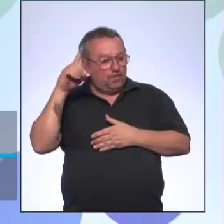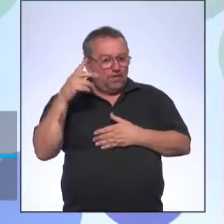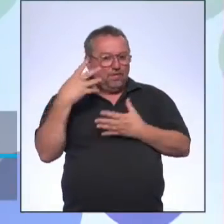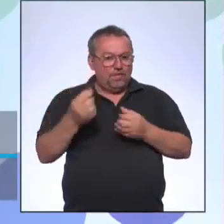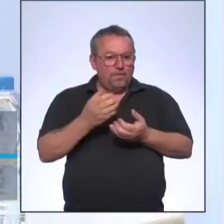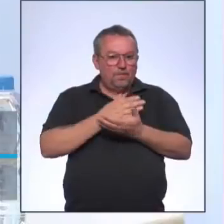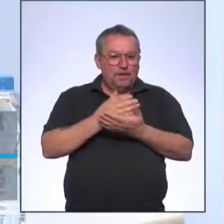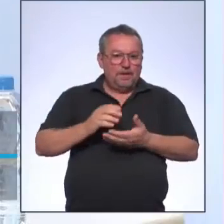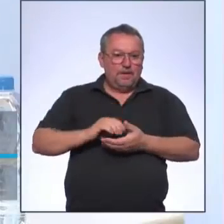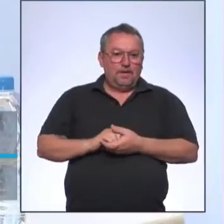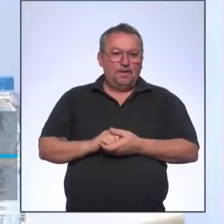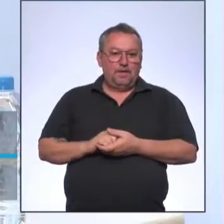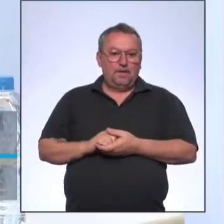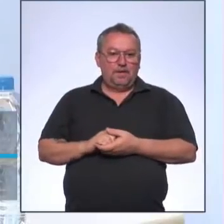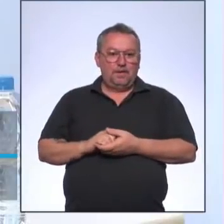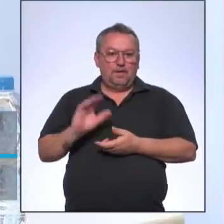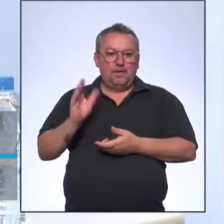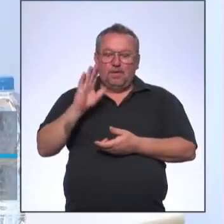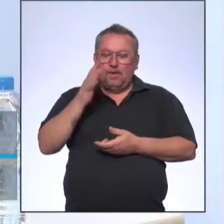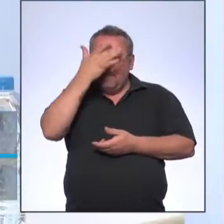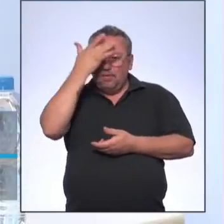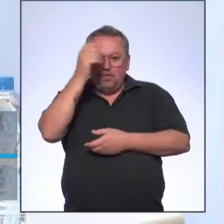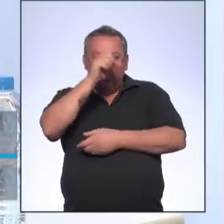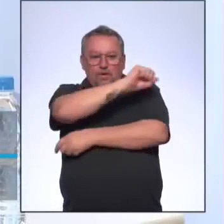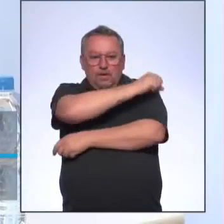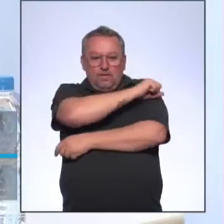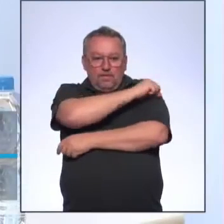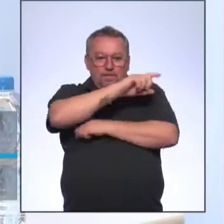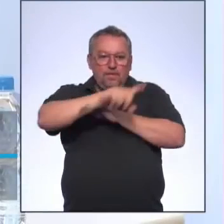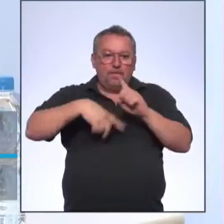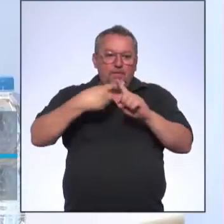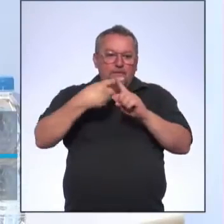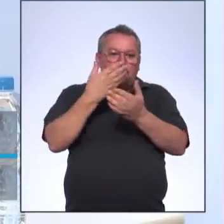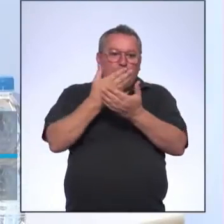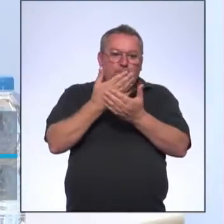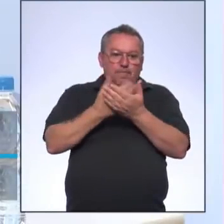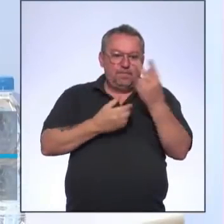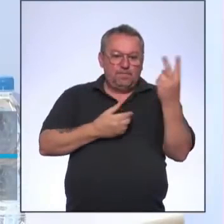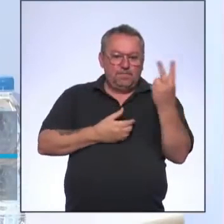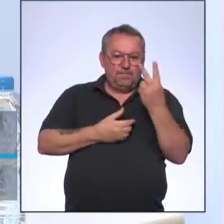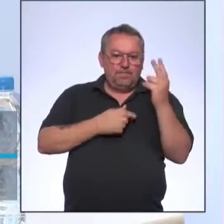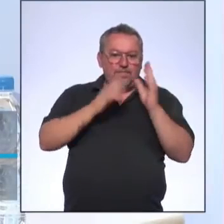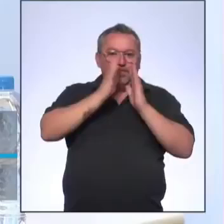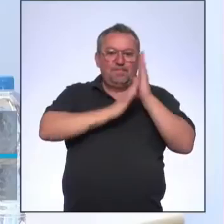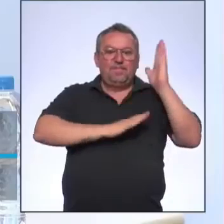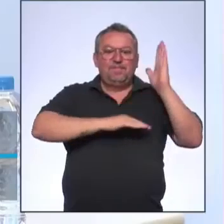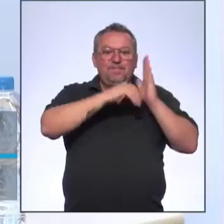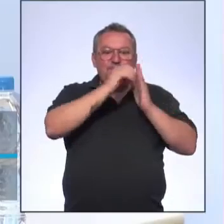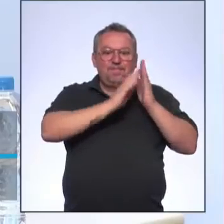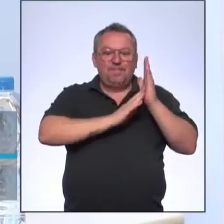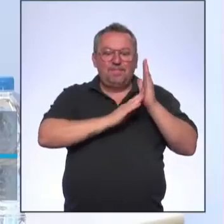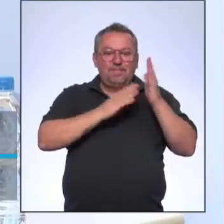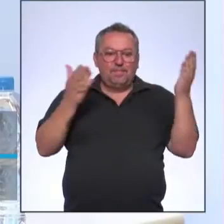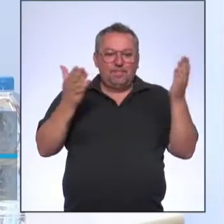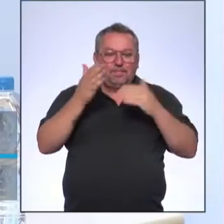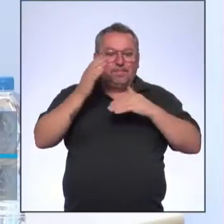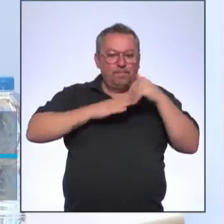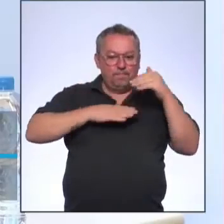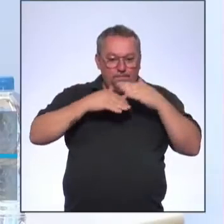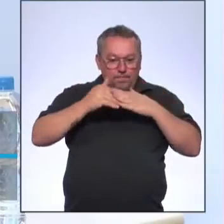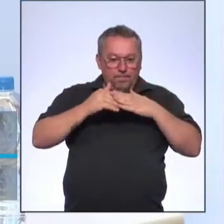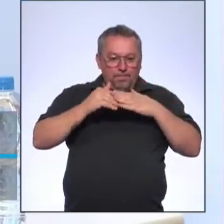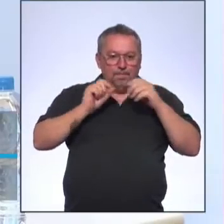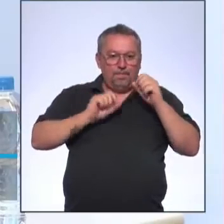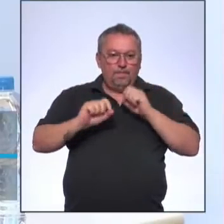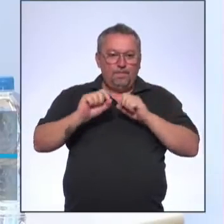começar. Tudo bem, pessoal do oitavo ano? Mais uma aula com a dupla aqui de arte. A habilidade que a gente vai trabalhar hoje, pessoal,